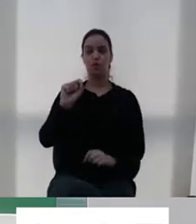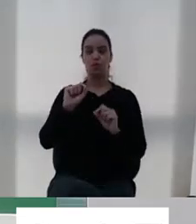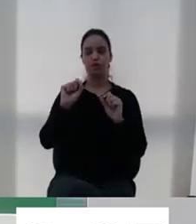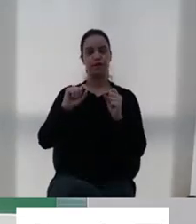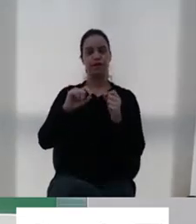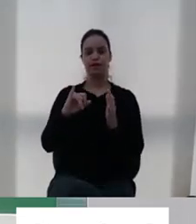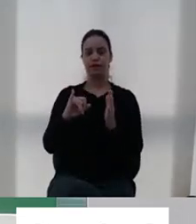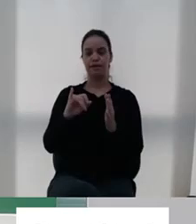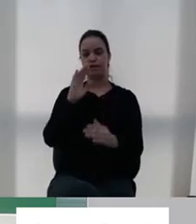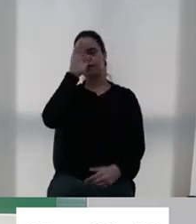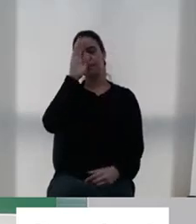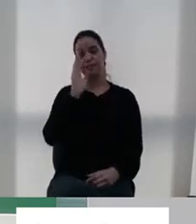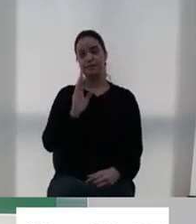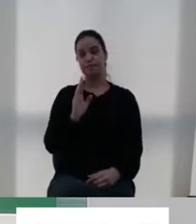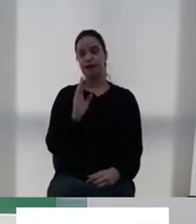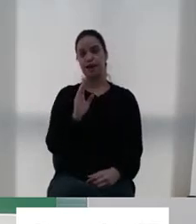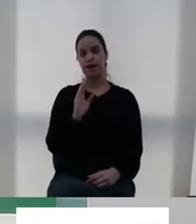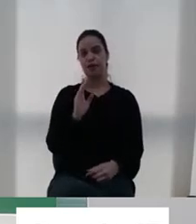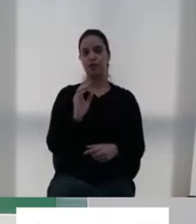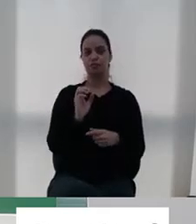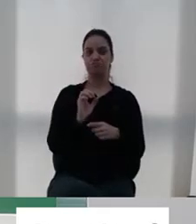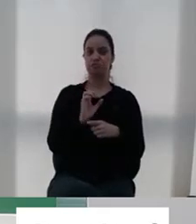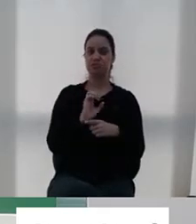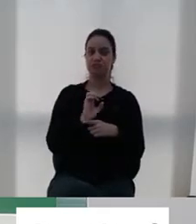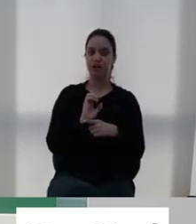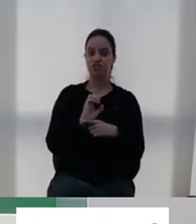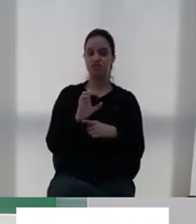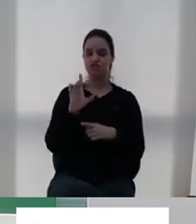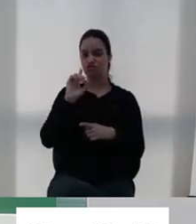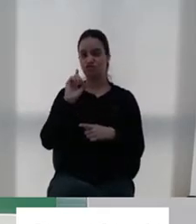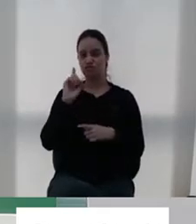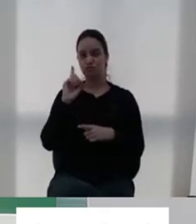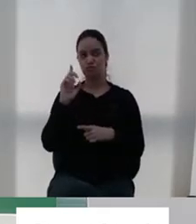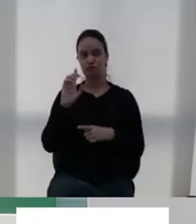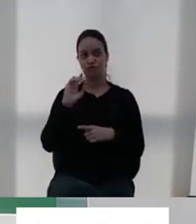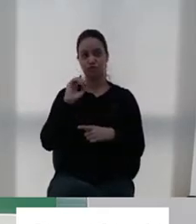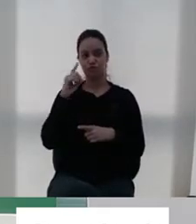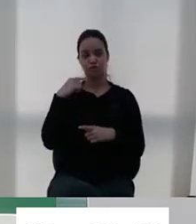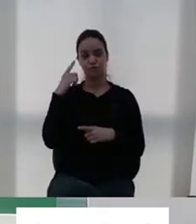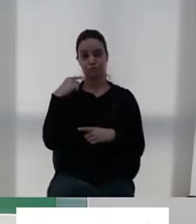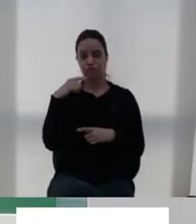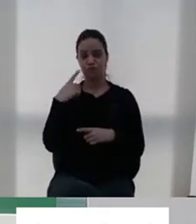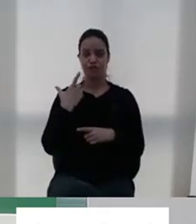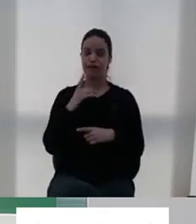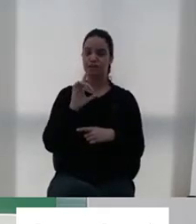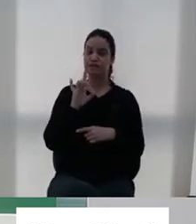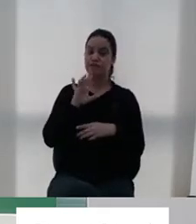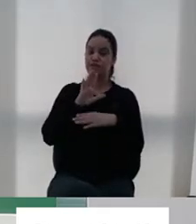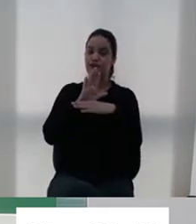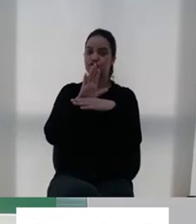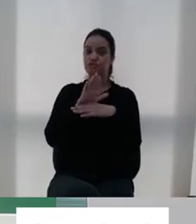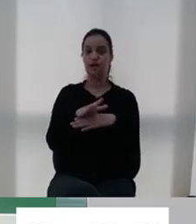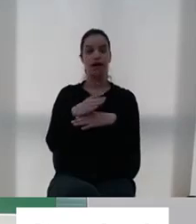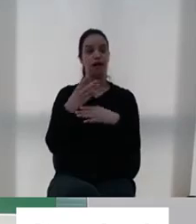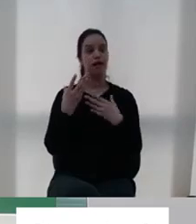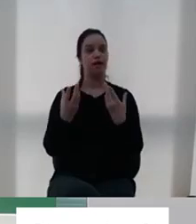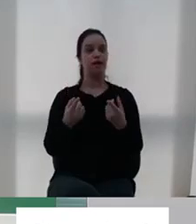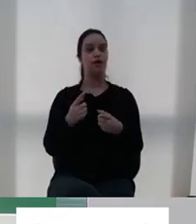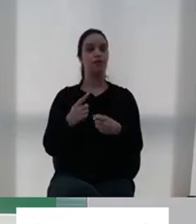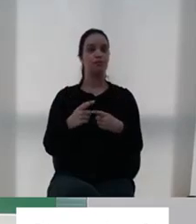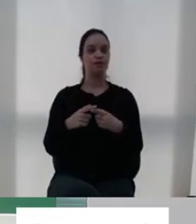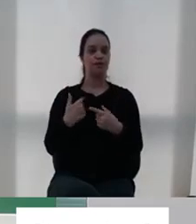ser substituir o estagiário de direito pelo analista, se ele vai simplesmente passar a auxiliar os órgãos de execução,